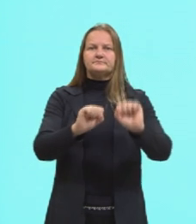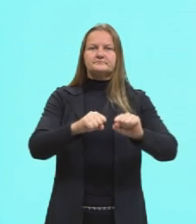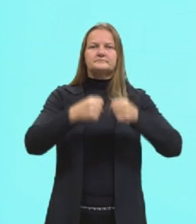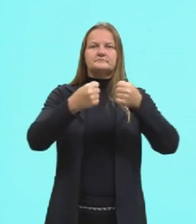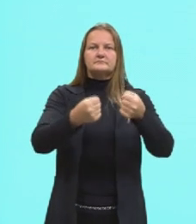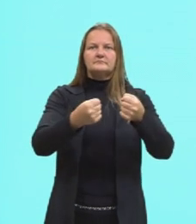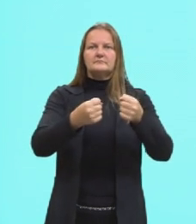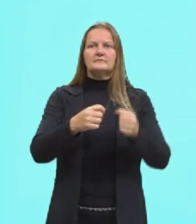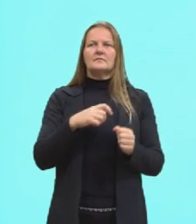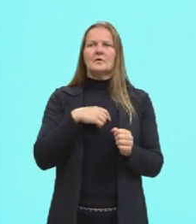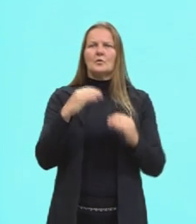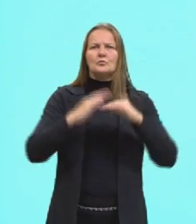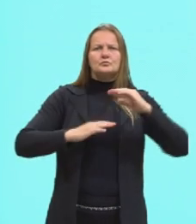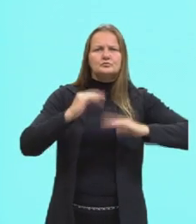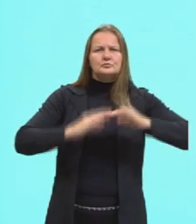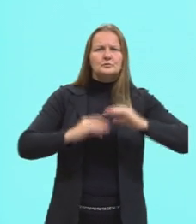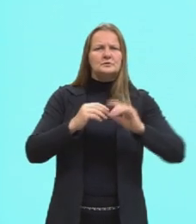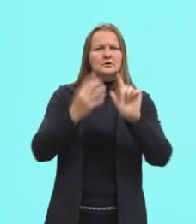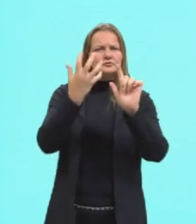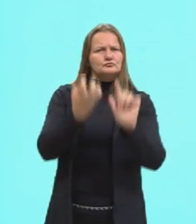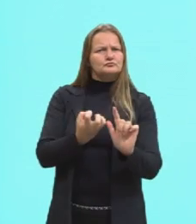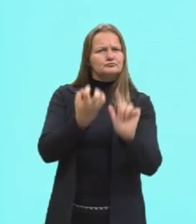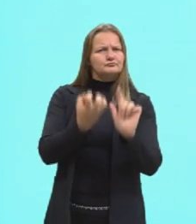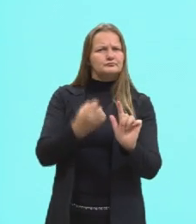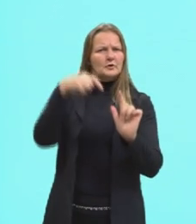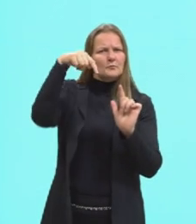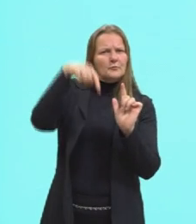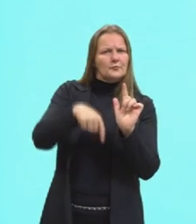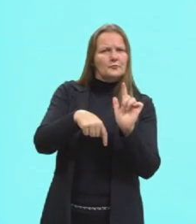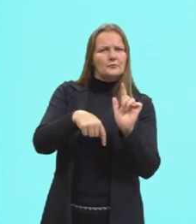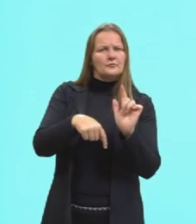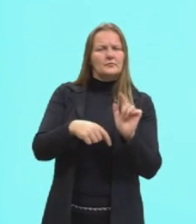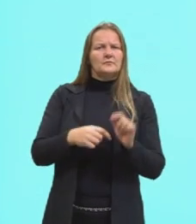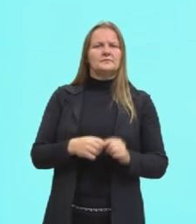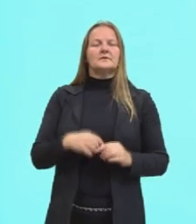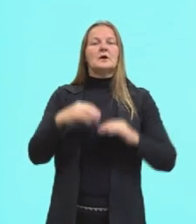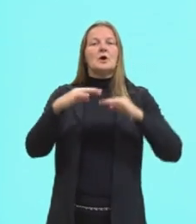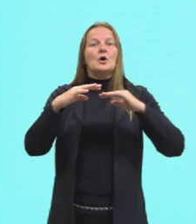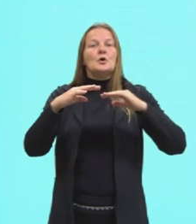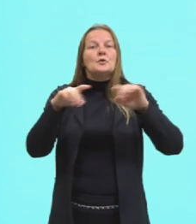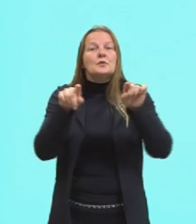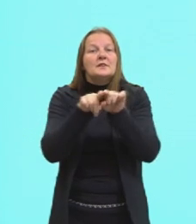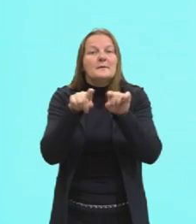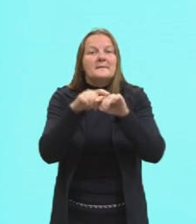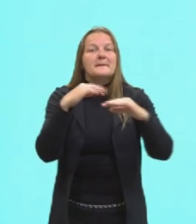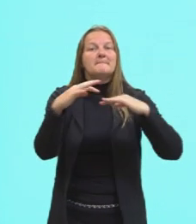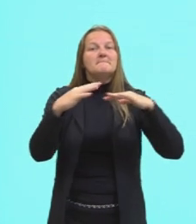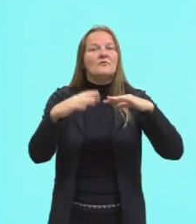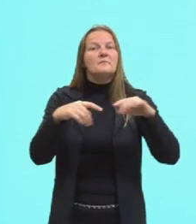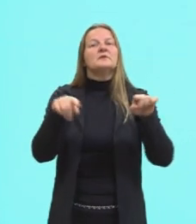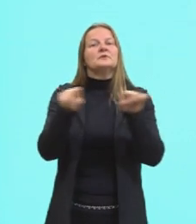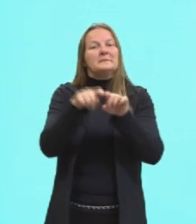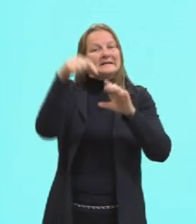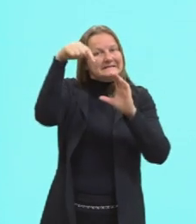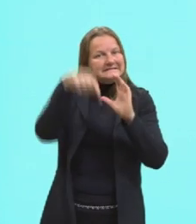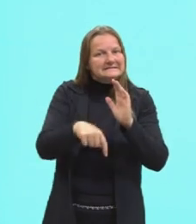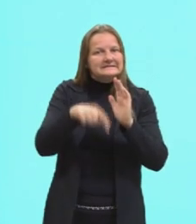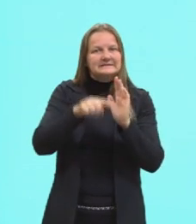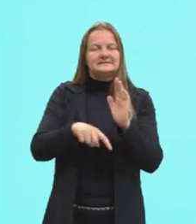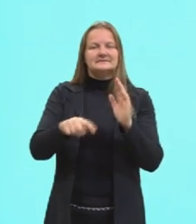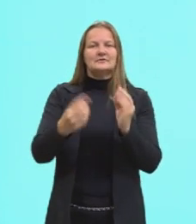na sendo aplicada Aqui para baixo né na direção para baixo e o deslocamento também foi para baixo na mesma direção